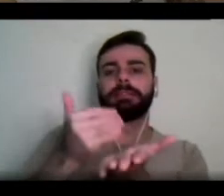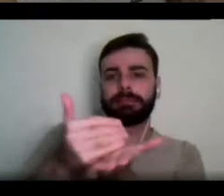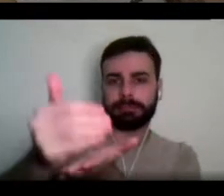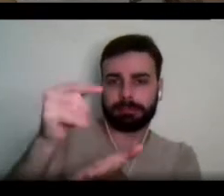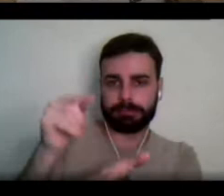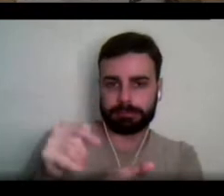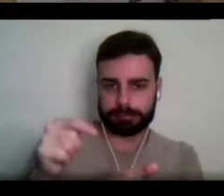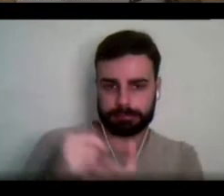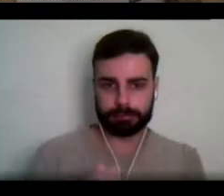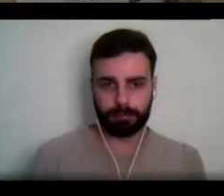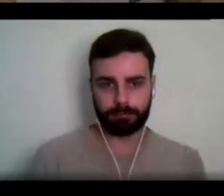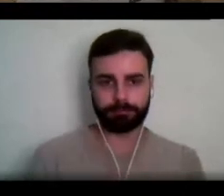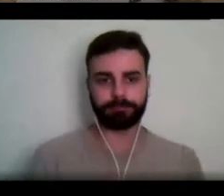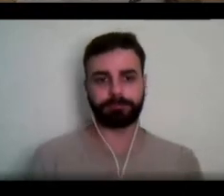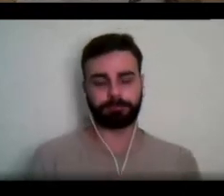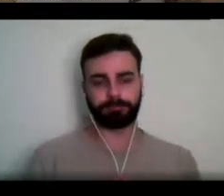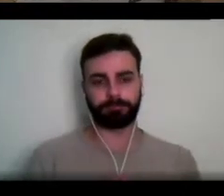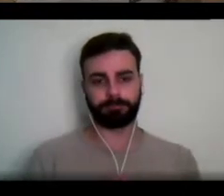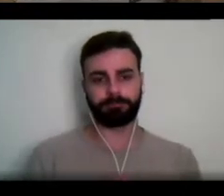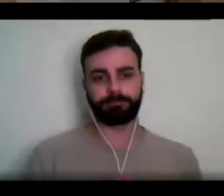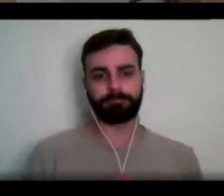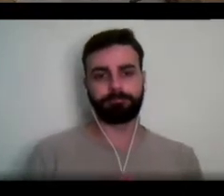89,2 metros por segundo menos